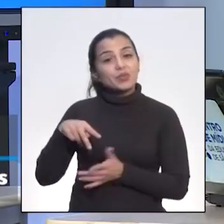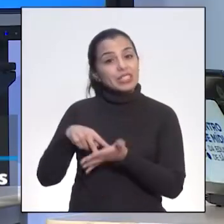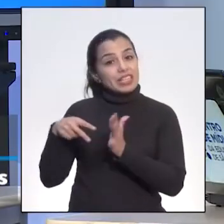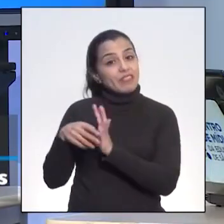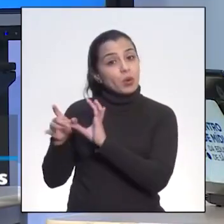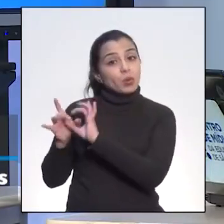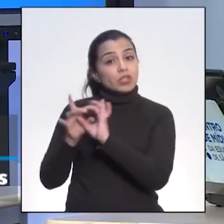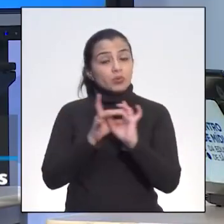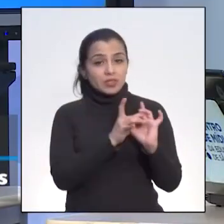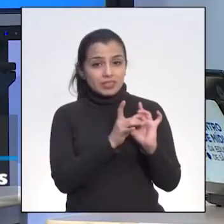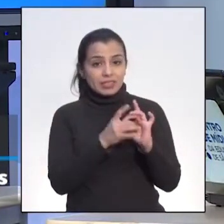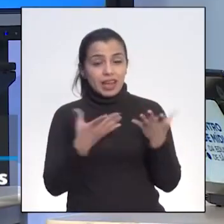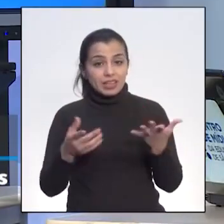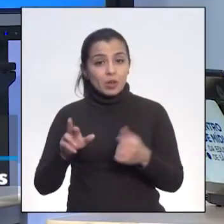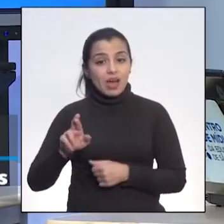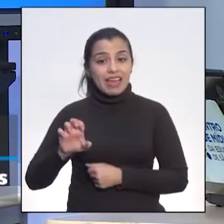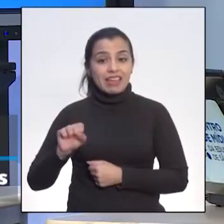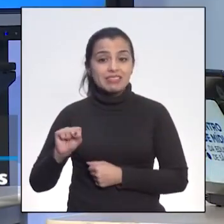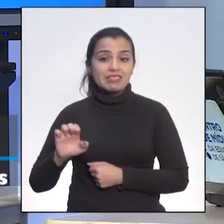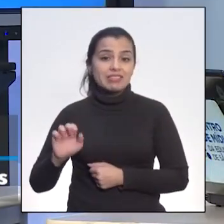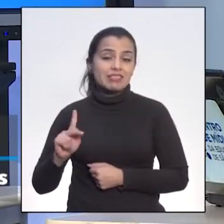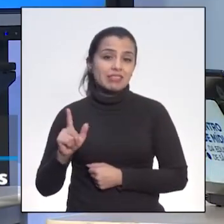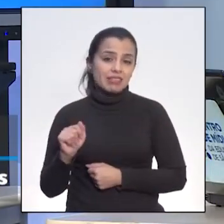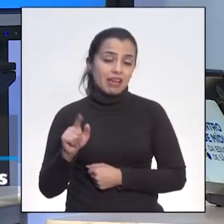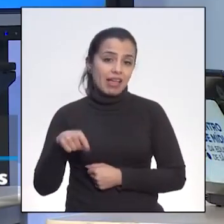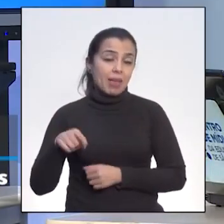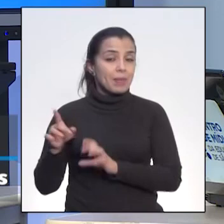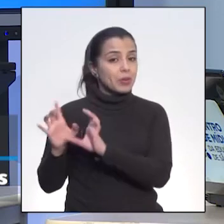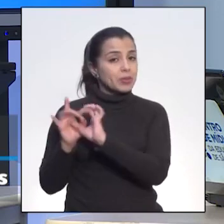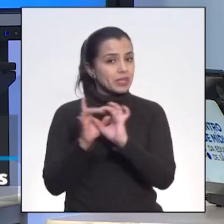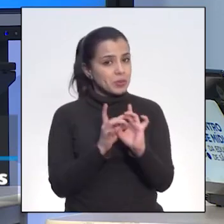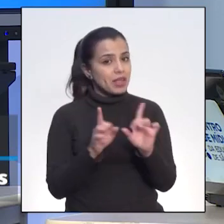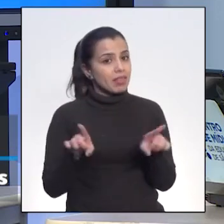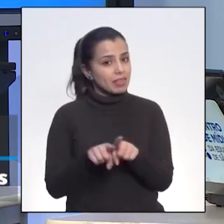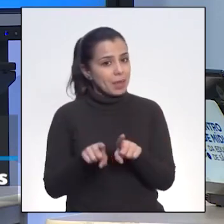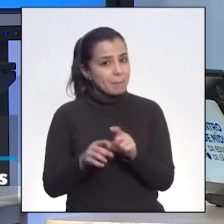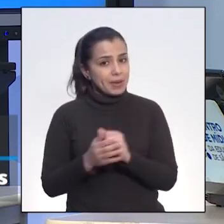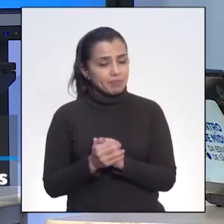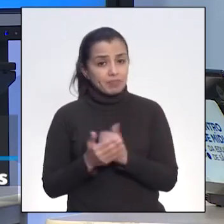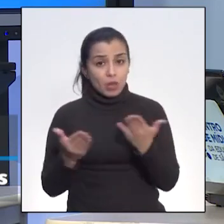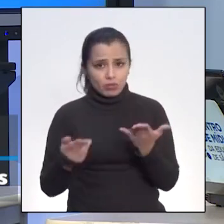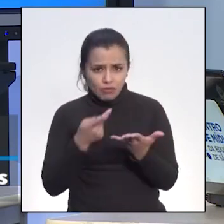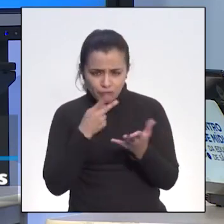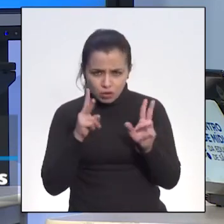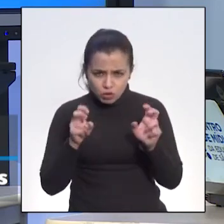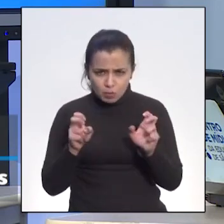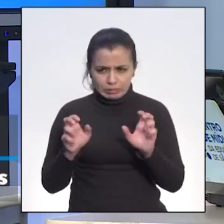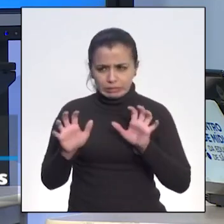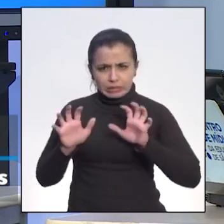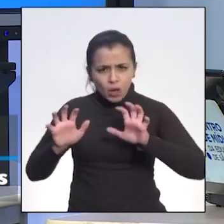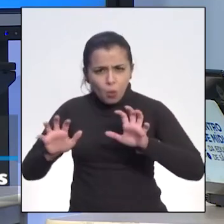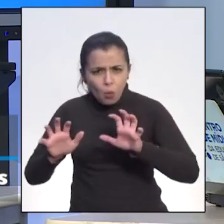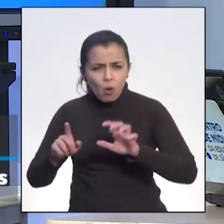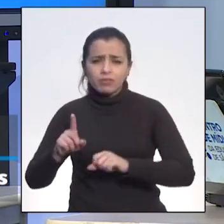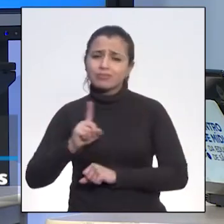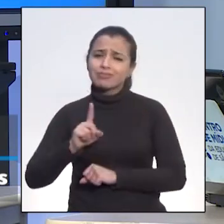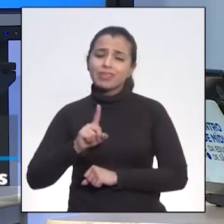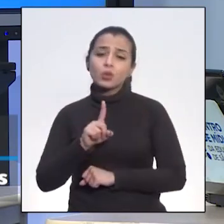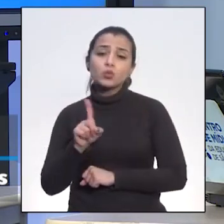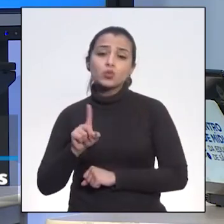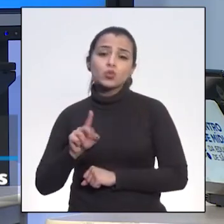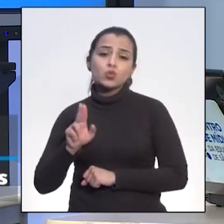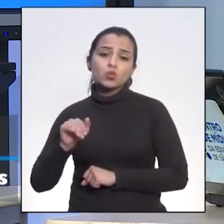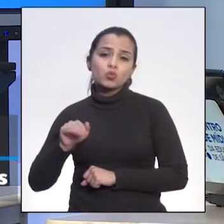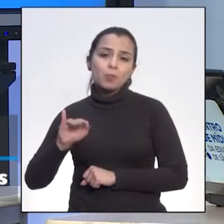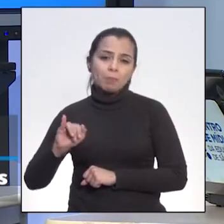as resenhas necessitam dessa contextualização. Mas vamos falar hoje sobre filmes de terror? Não. mais. Falaremos sobre filmes de